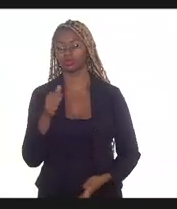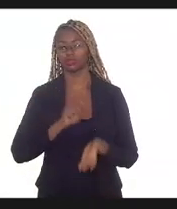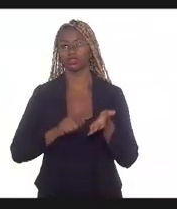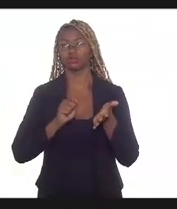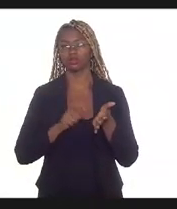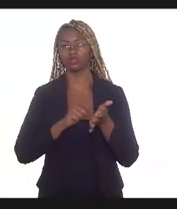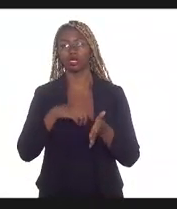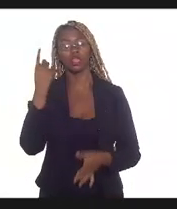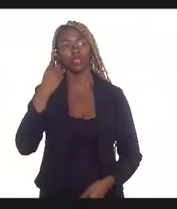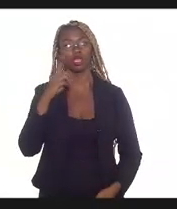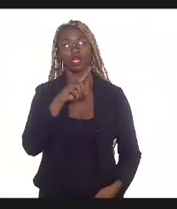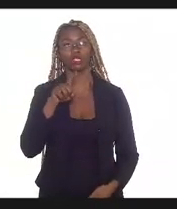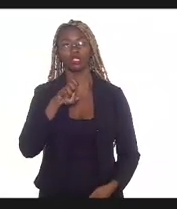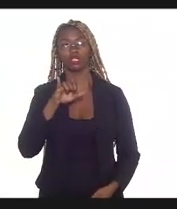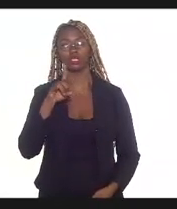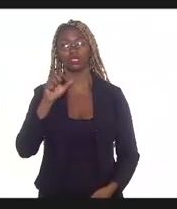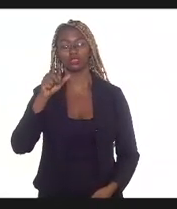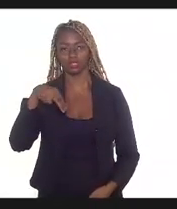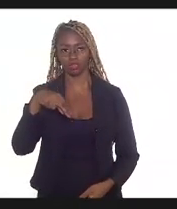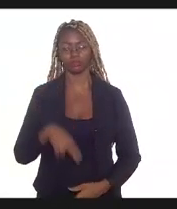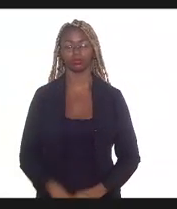Zeidan.